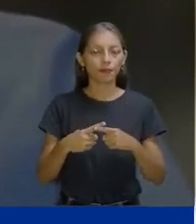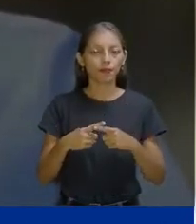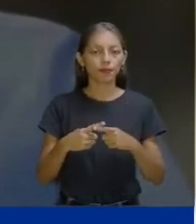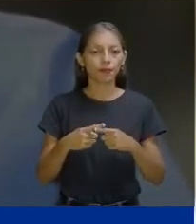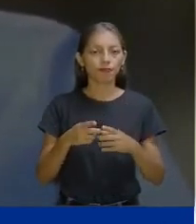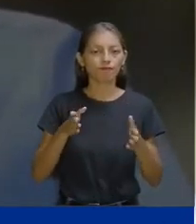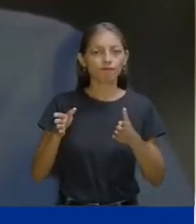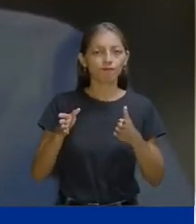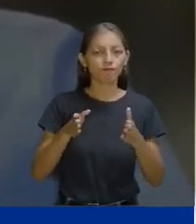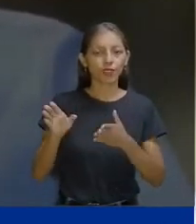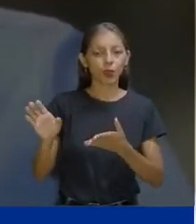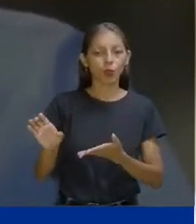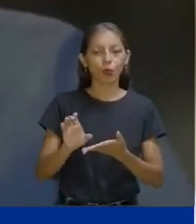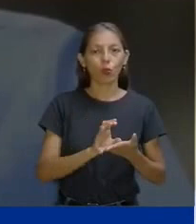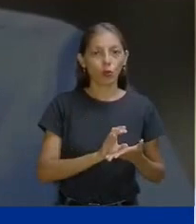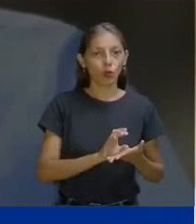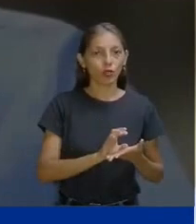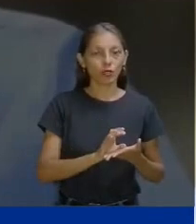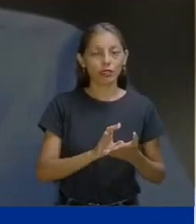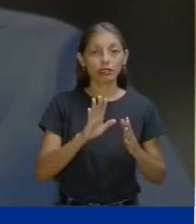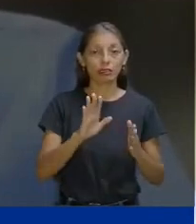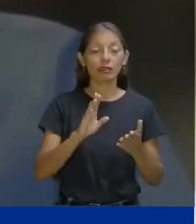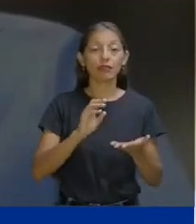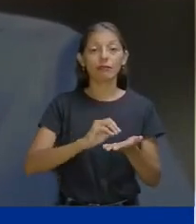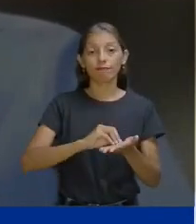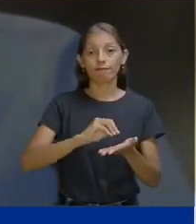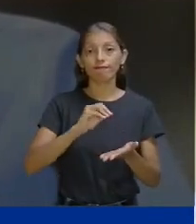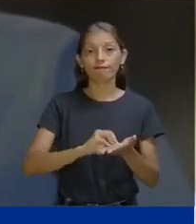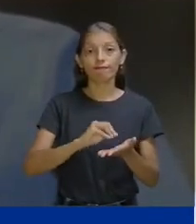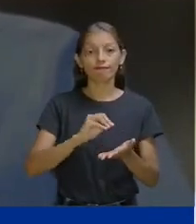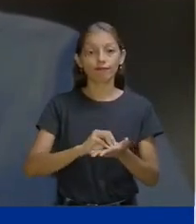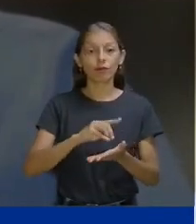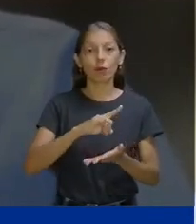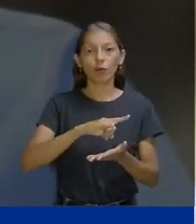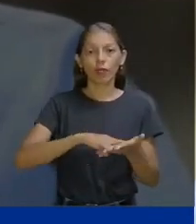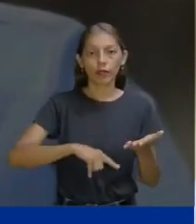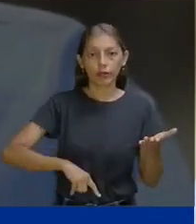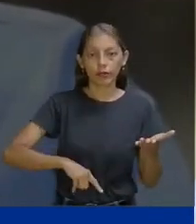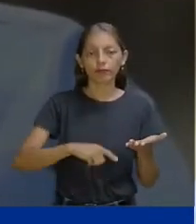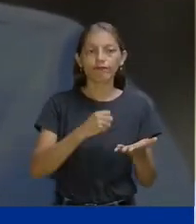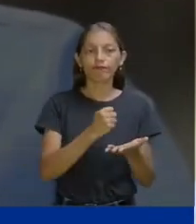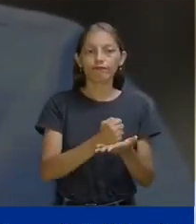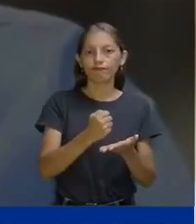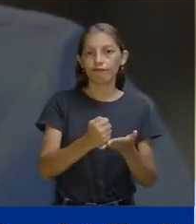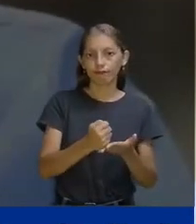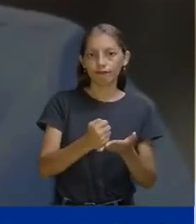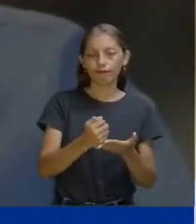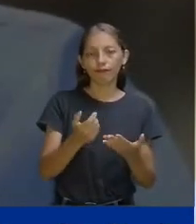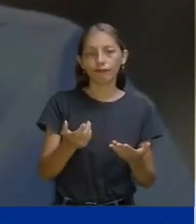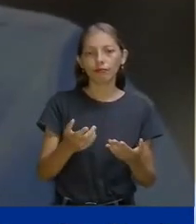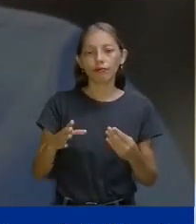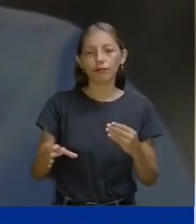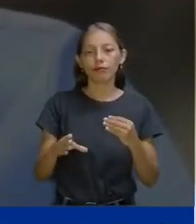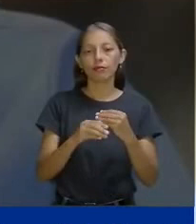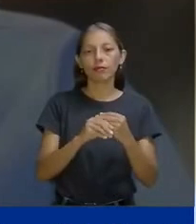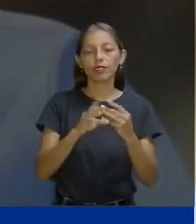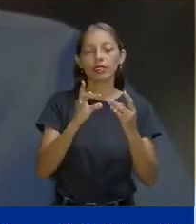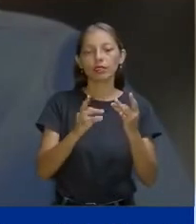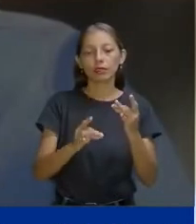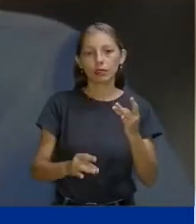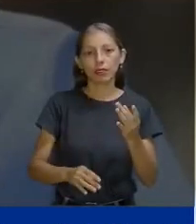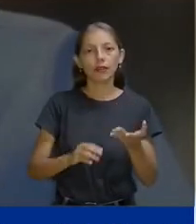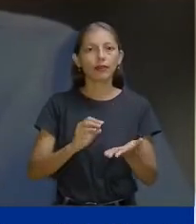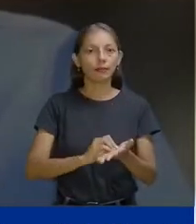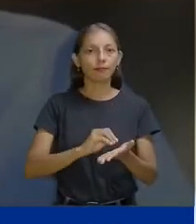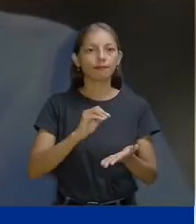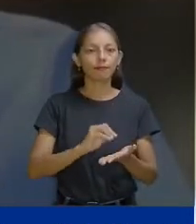intempestiva. A juíza Paola Julien, da classe dos advogados, do busto para cima, com fundo desfocado. E de documentos detalhados, na forma